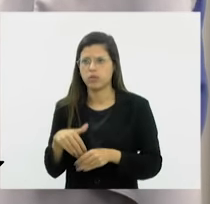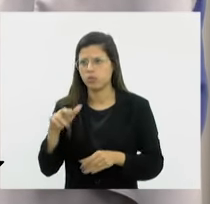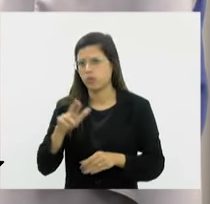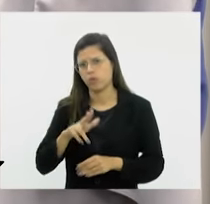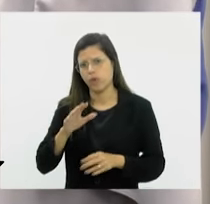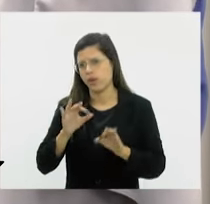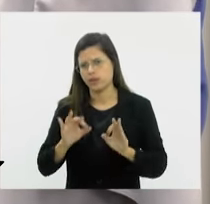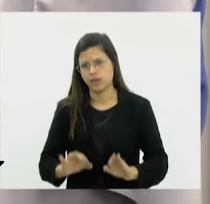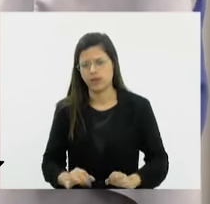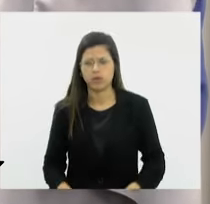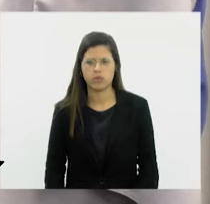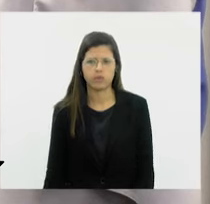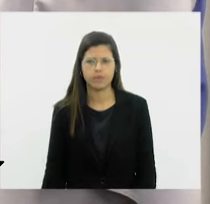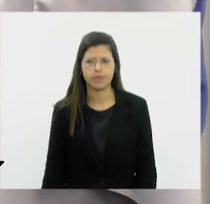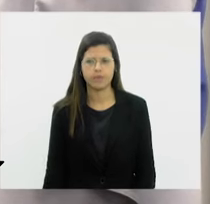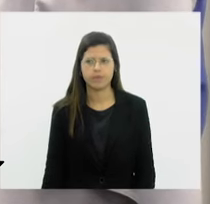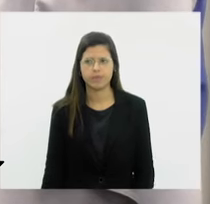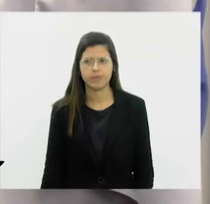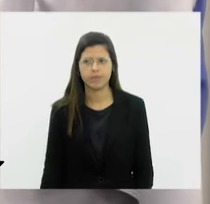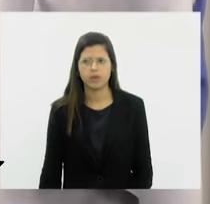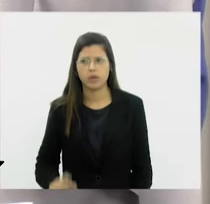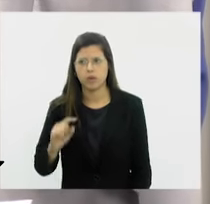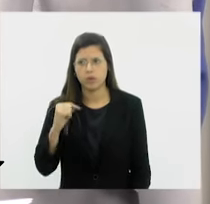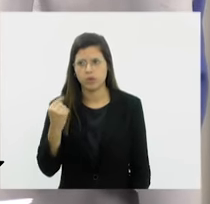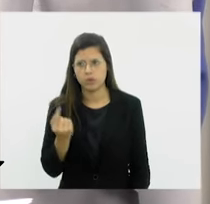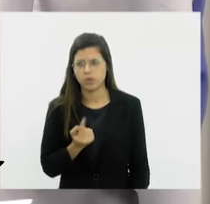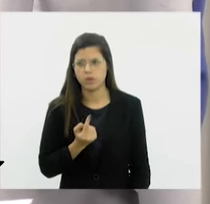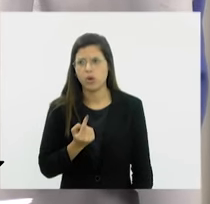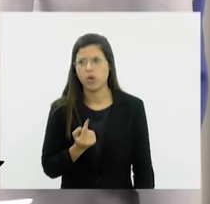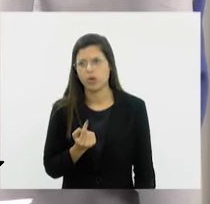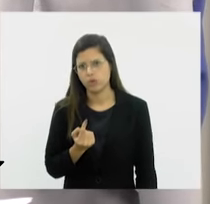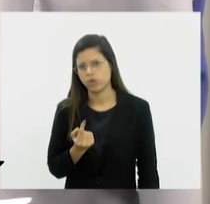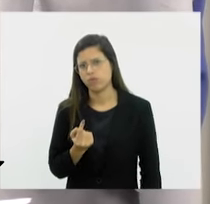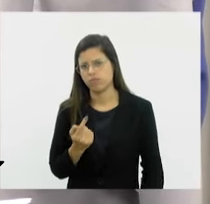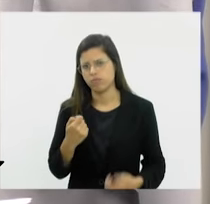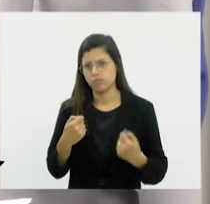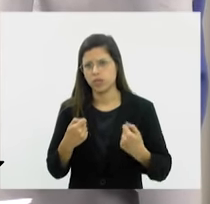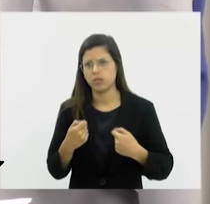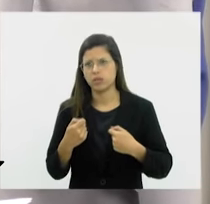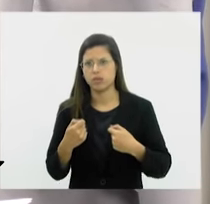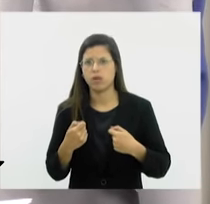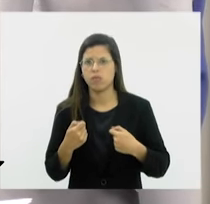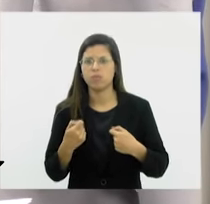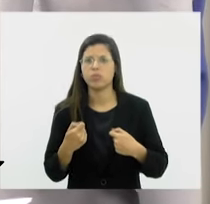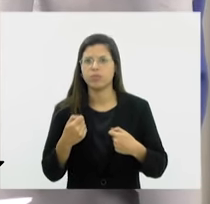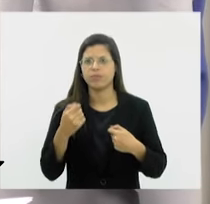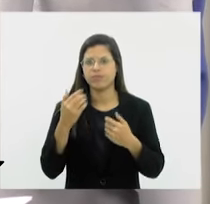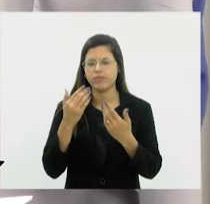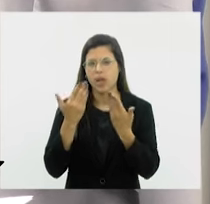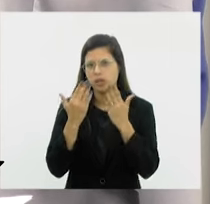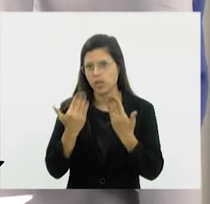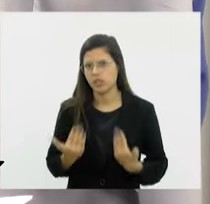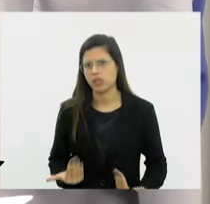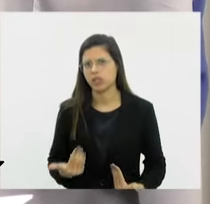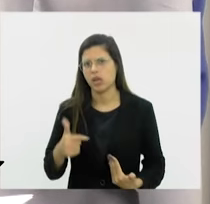correto. Então, nós, como guardiões da tramitação processual na casa, a gente pode